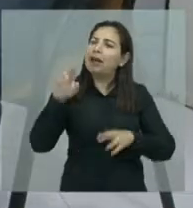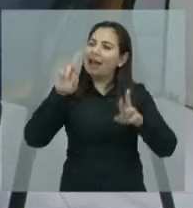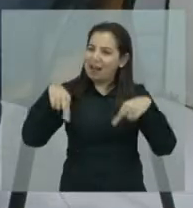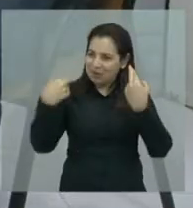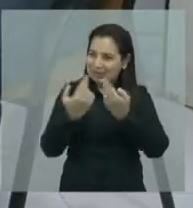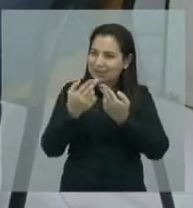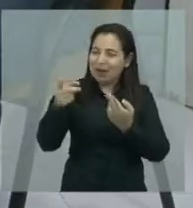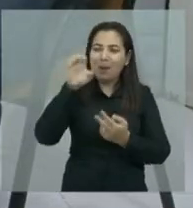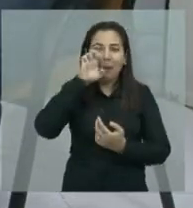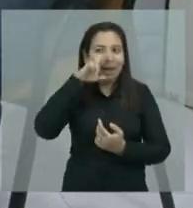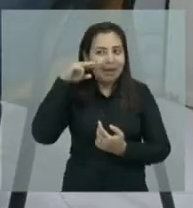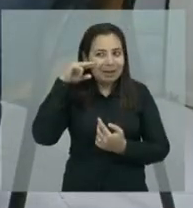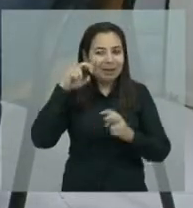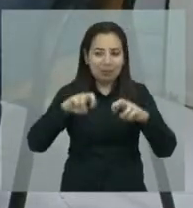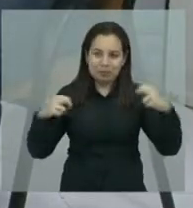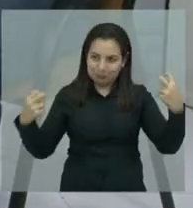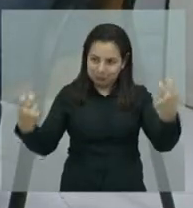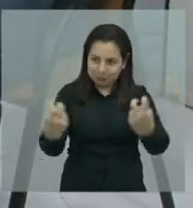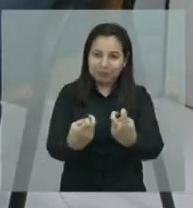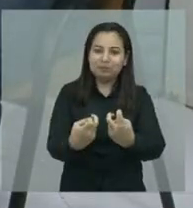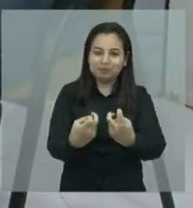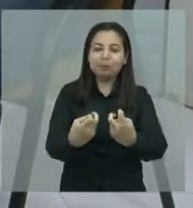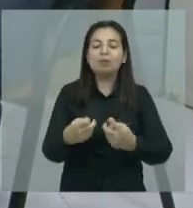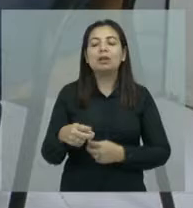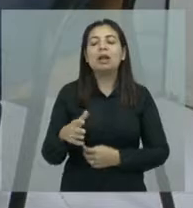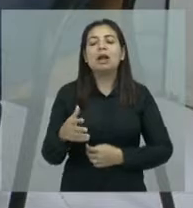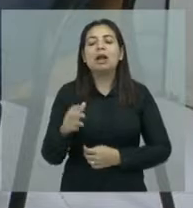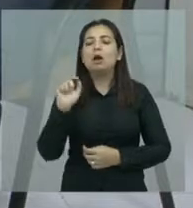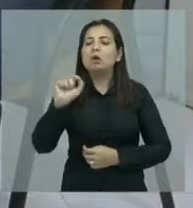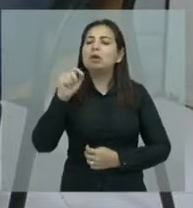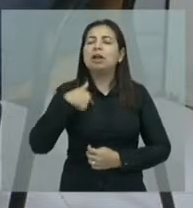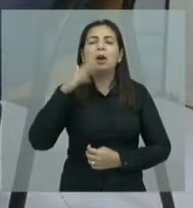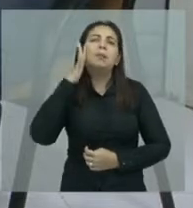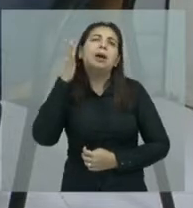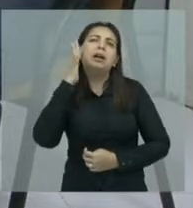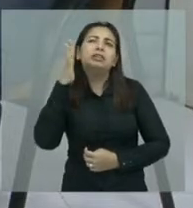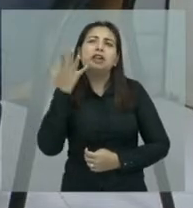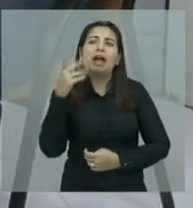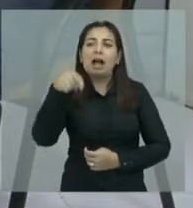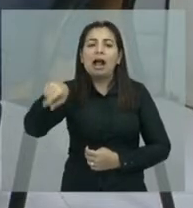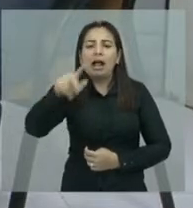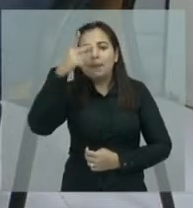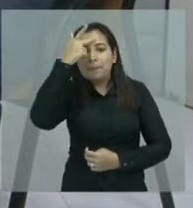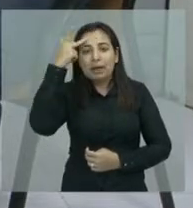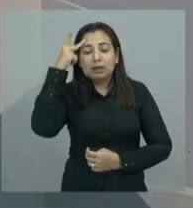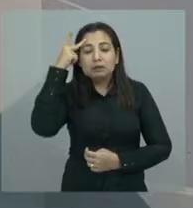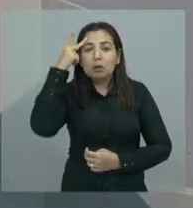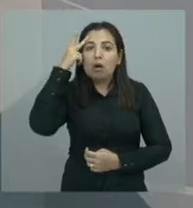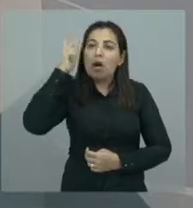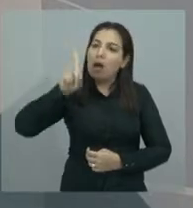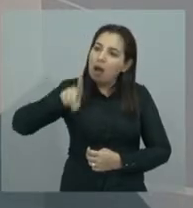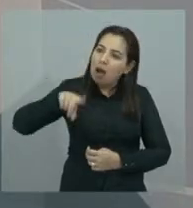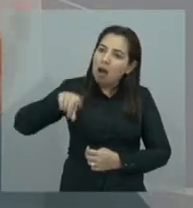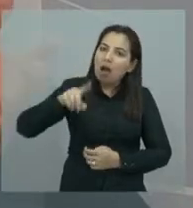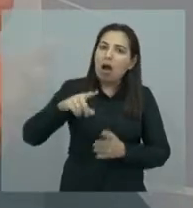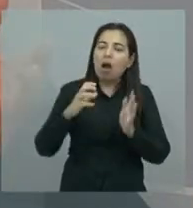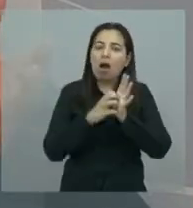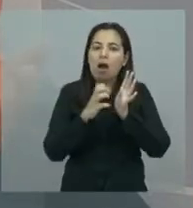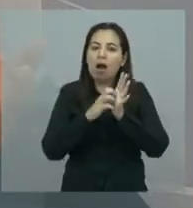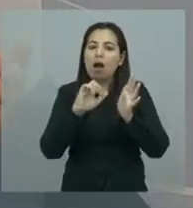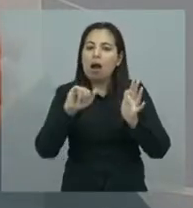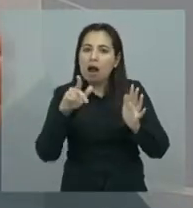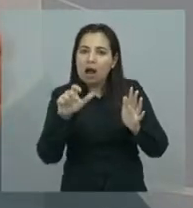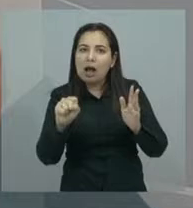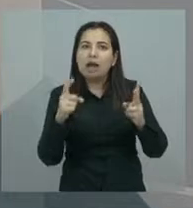Heron, eu jamais imaginei, assim, naquele momento, que as pessoas ali eram portadoras do vírus HIV, como